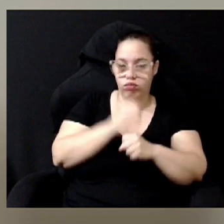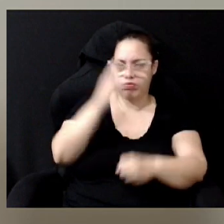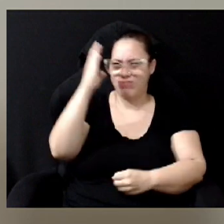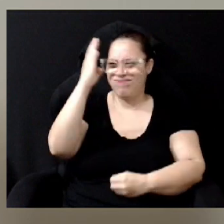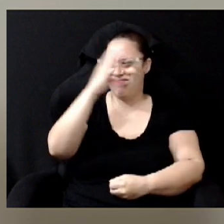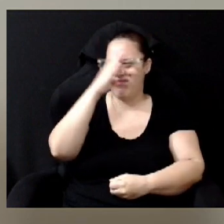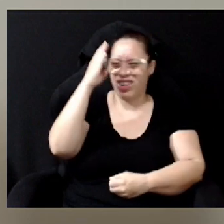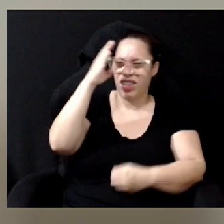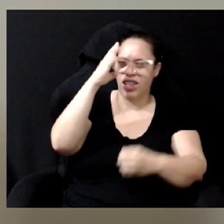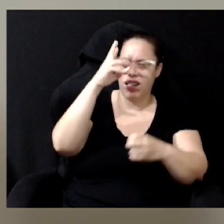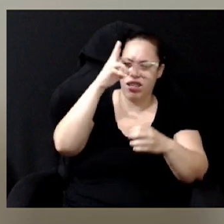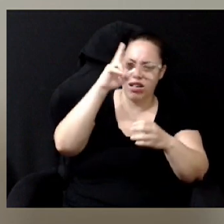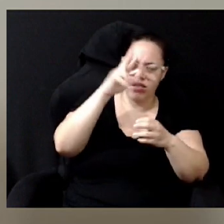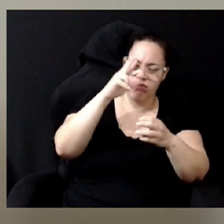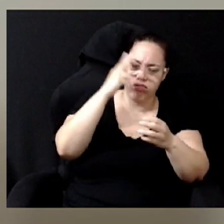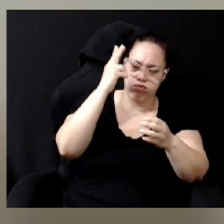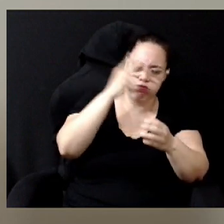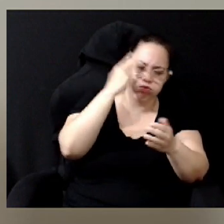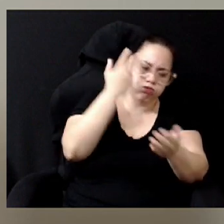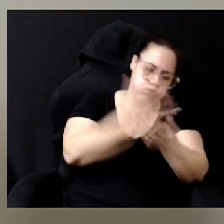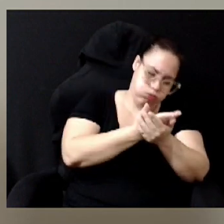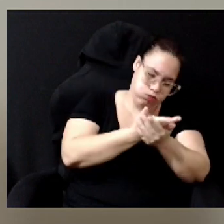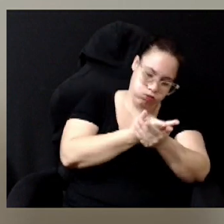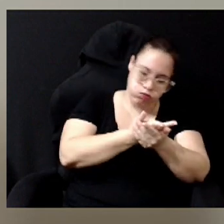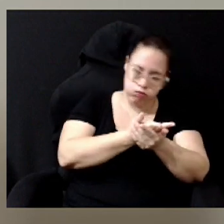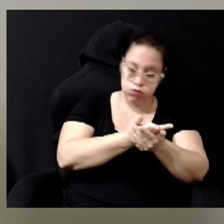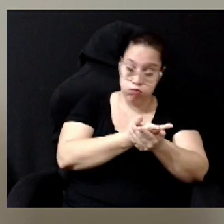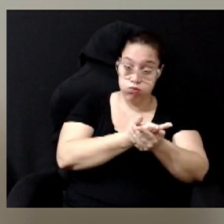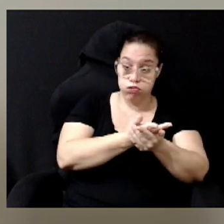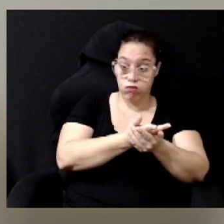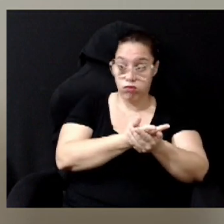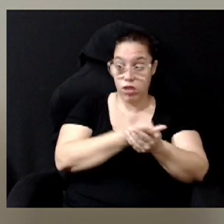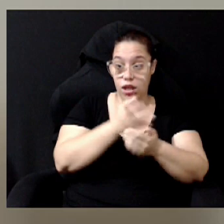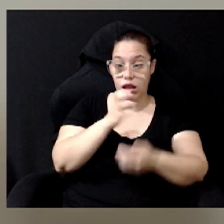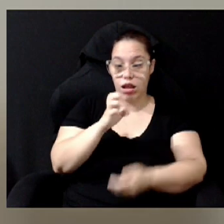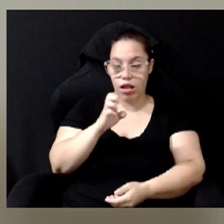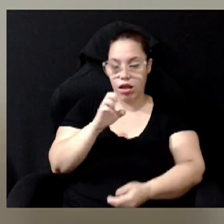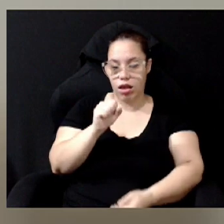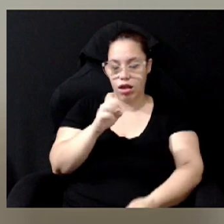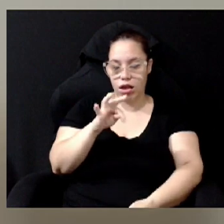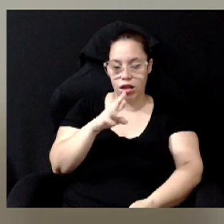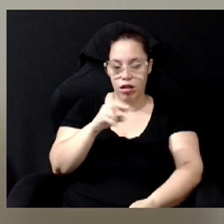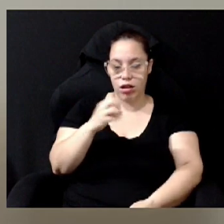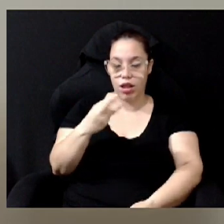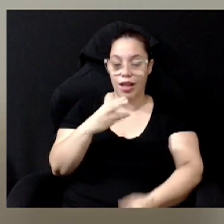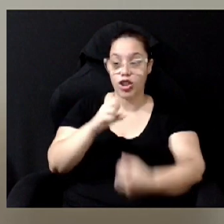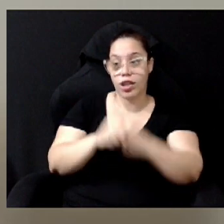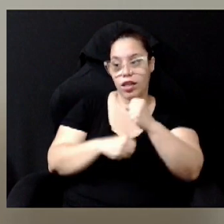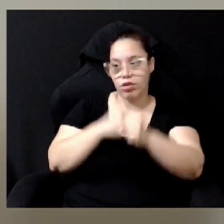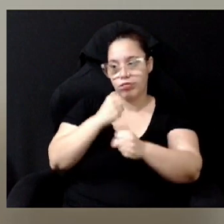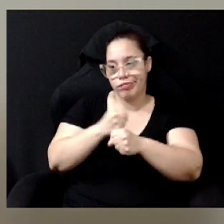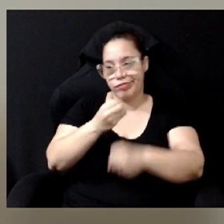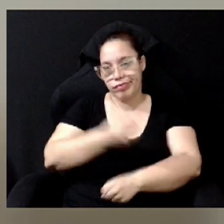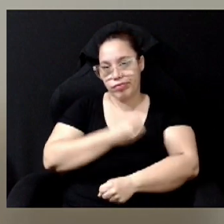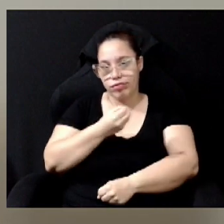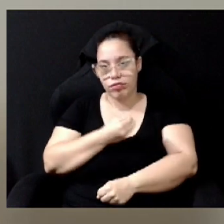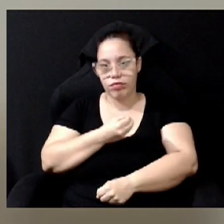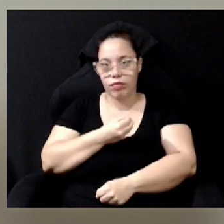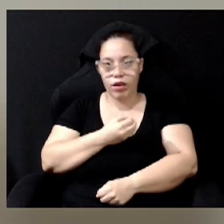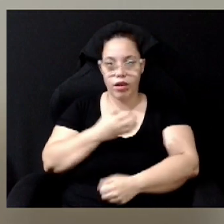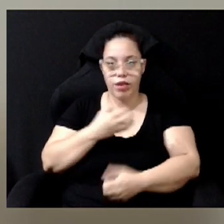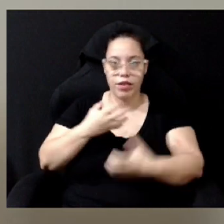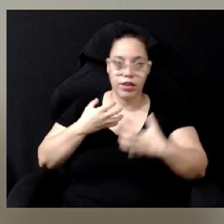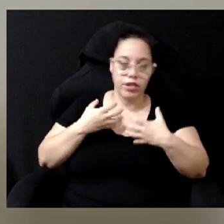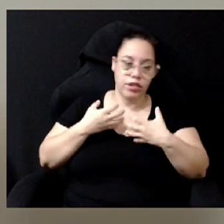desmaios por causa da estenose aórtica, a expectativa de vida é de 3 anos. Quando ela passa a ter sintomas de